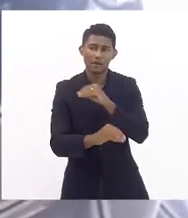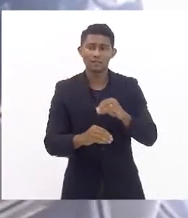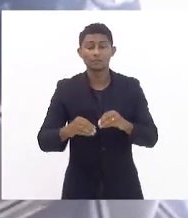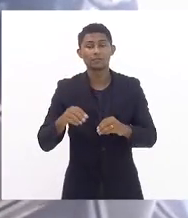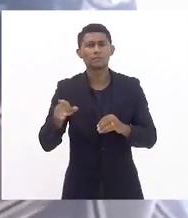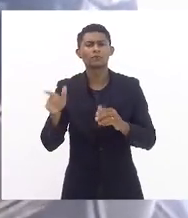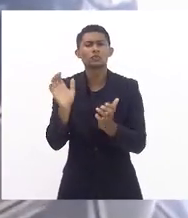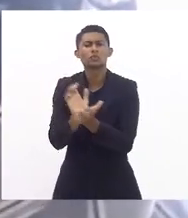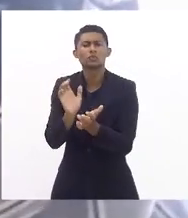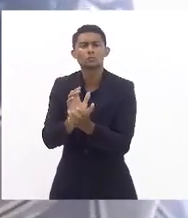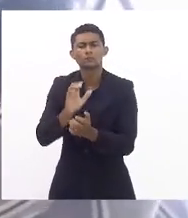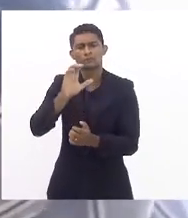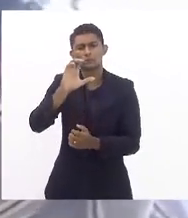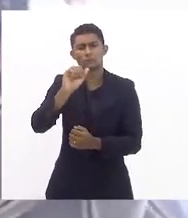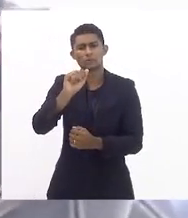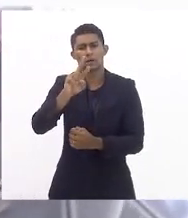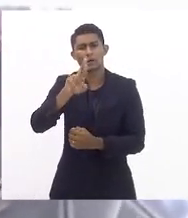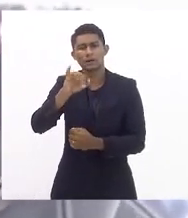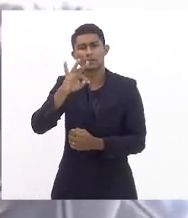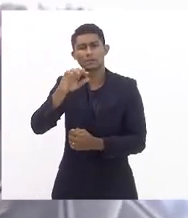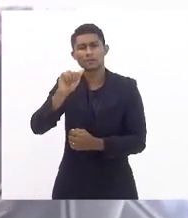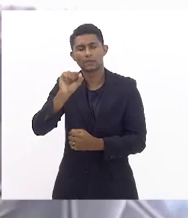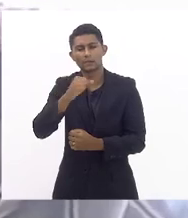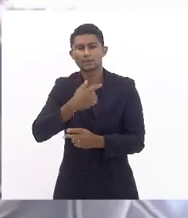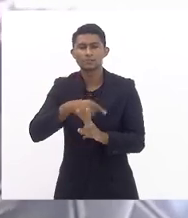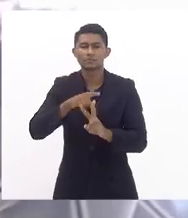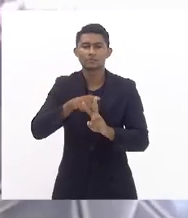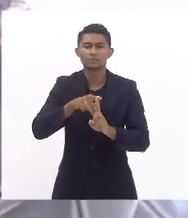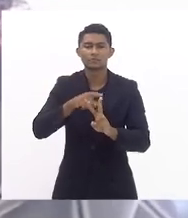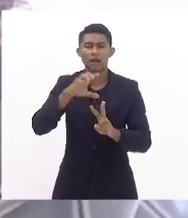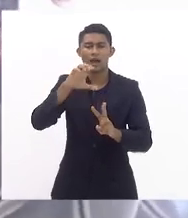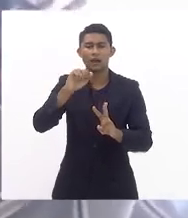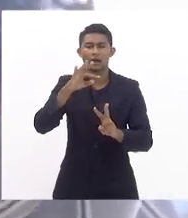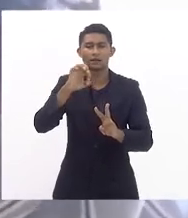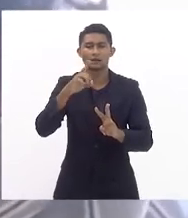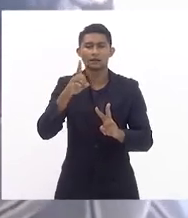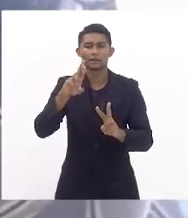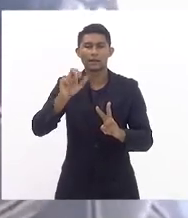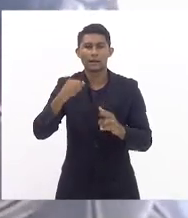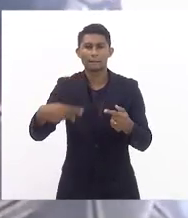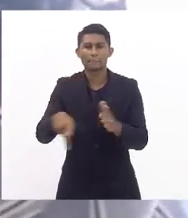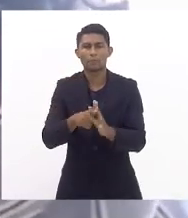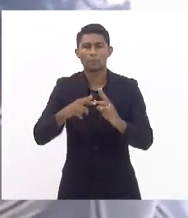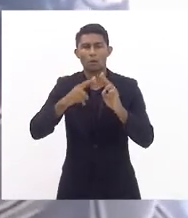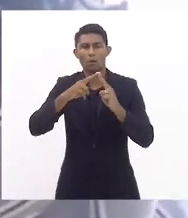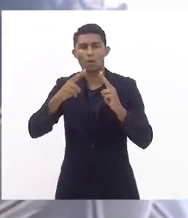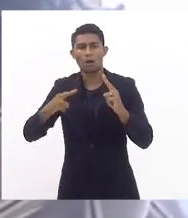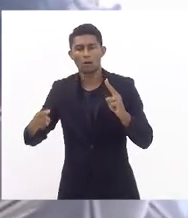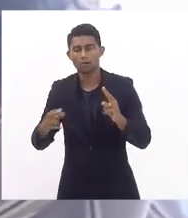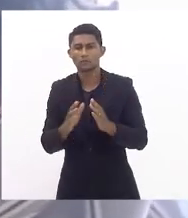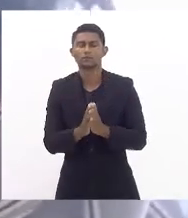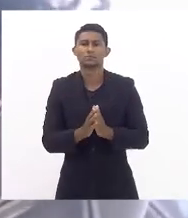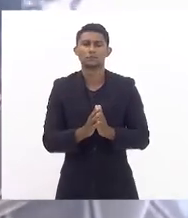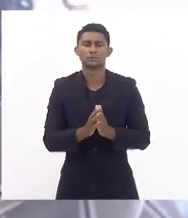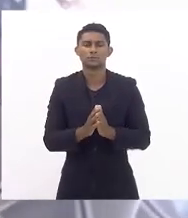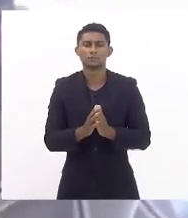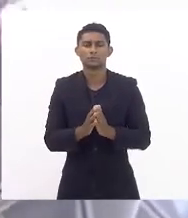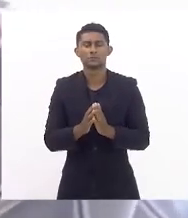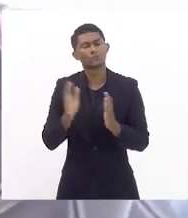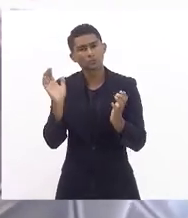a Cátedra, né, Sérgio Vieira de Mello, da UERJ, a